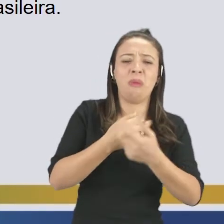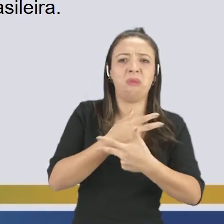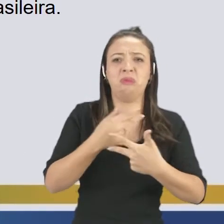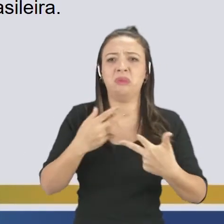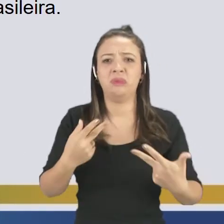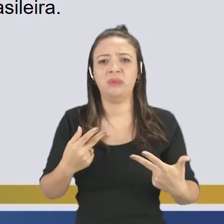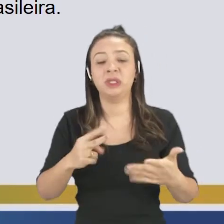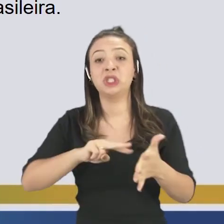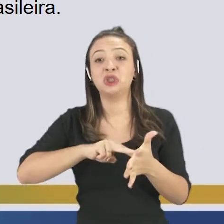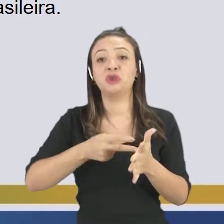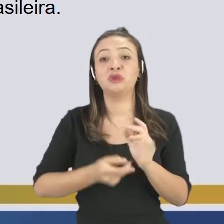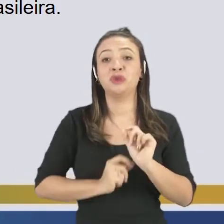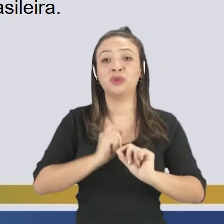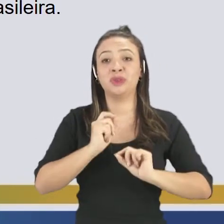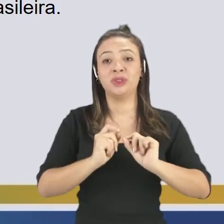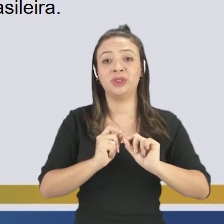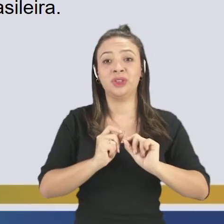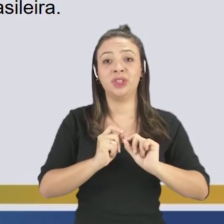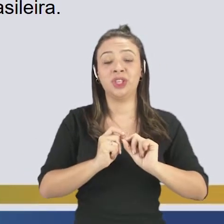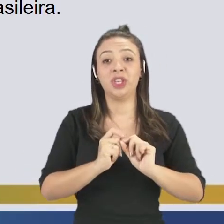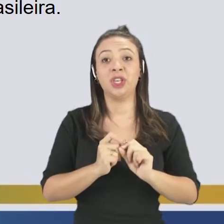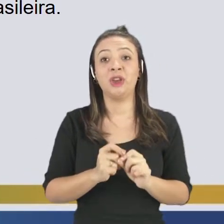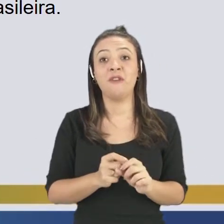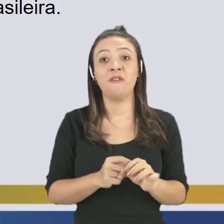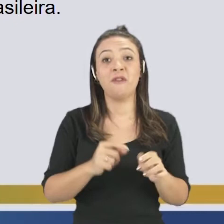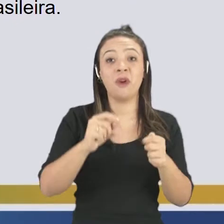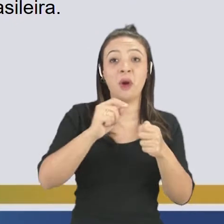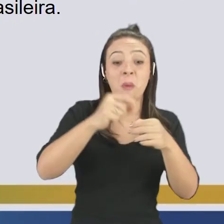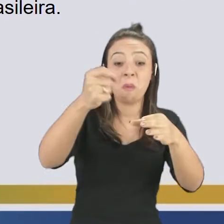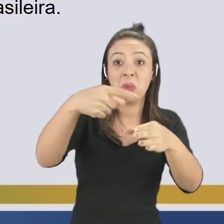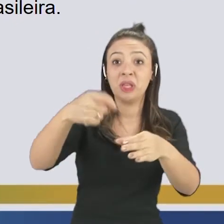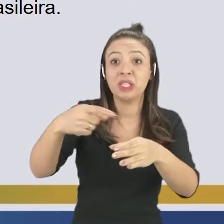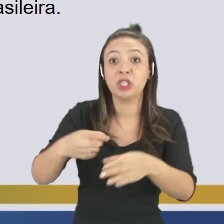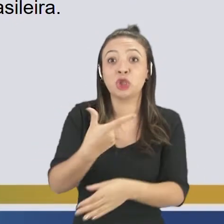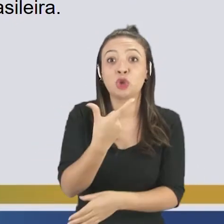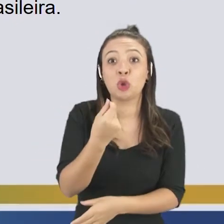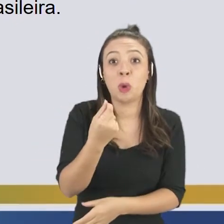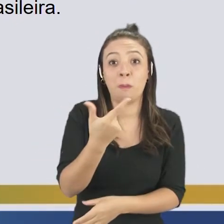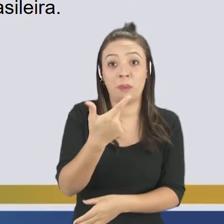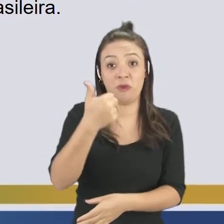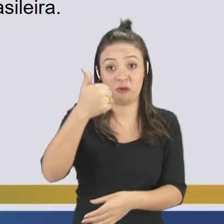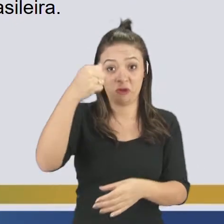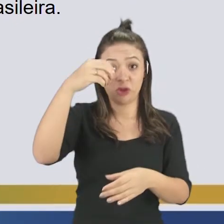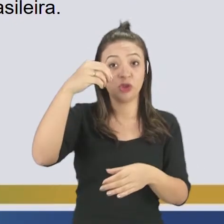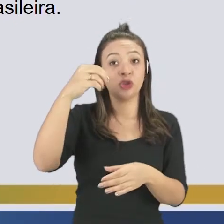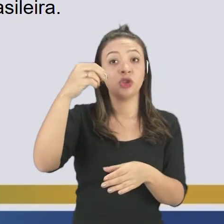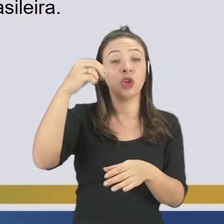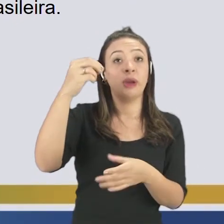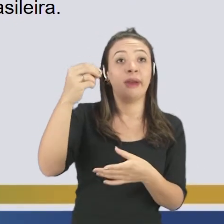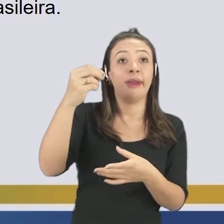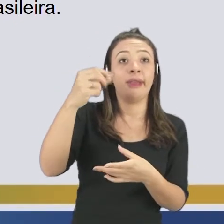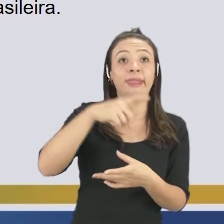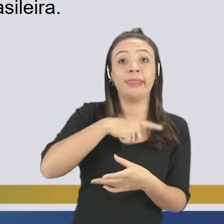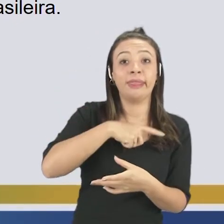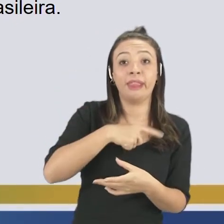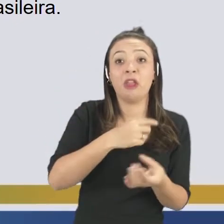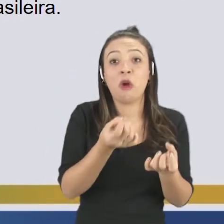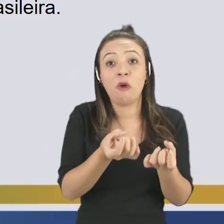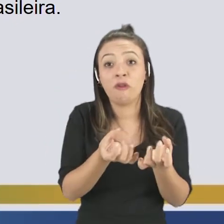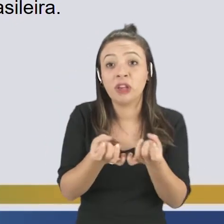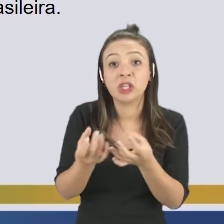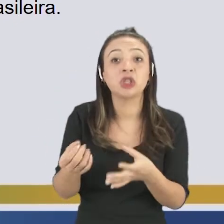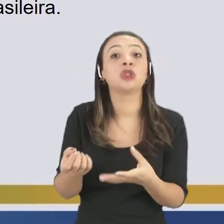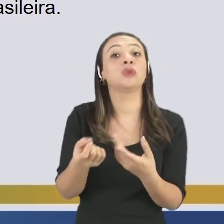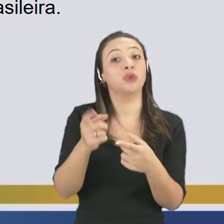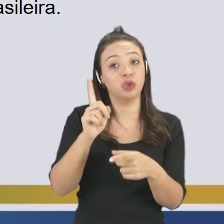Que a produção para 2021 já está toda comprada. Isso influencia no preço do óleo que estamos vendo nas prateleiras,